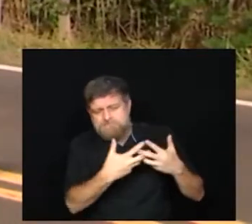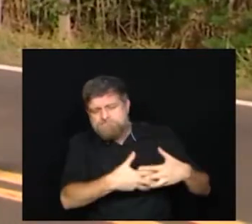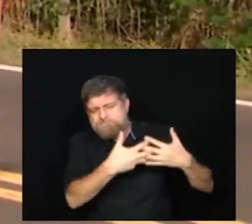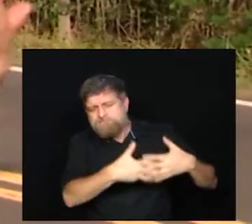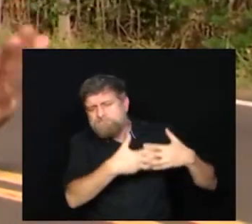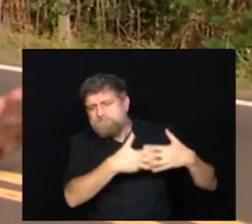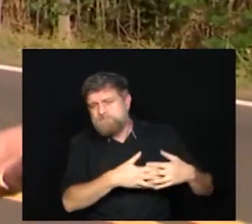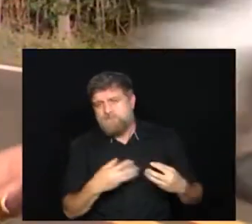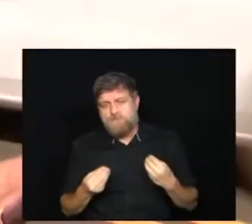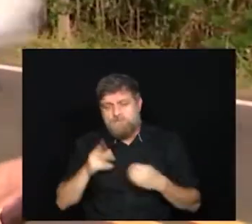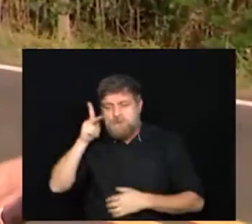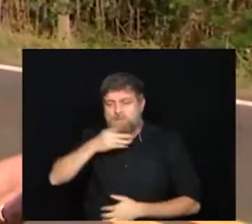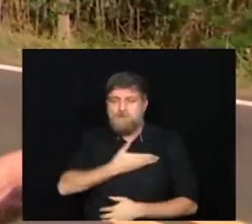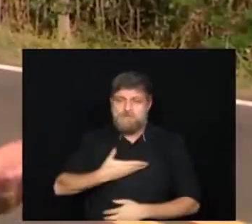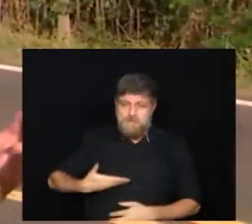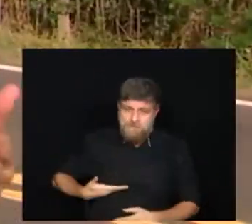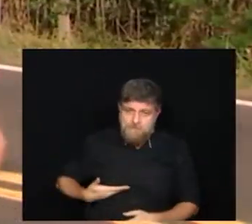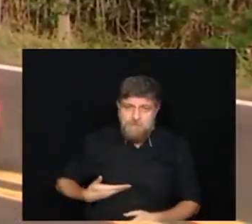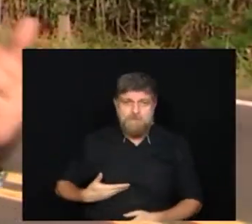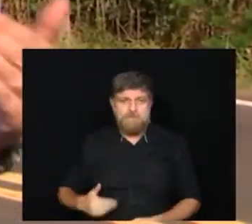por políticas públicas